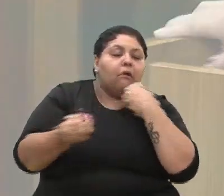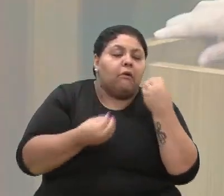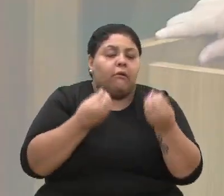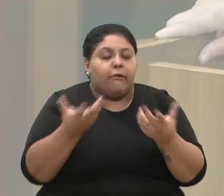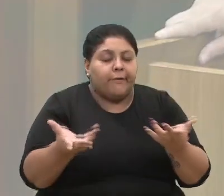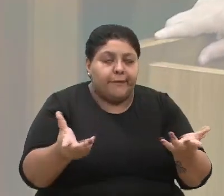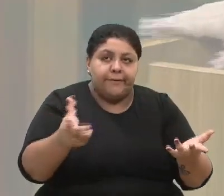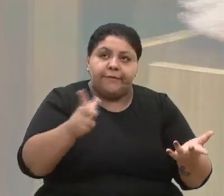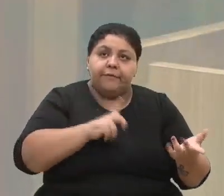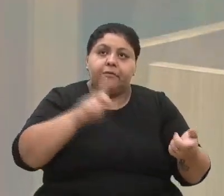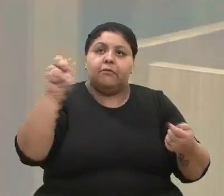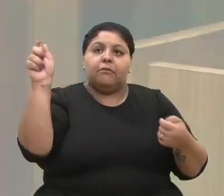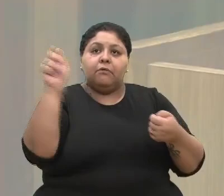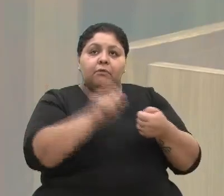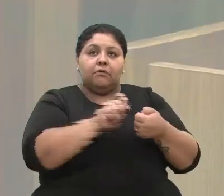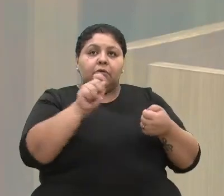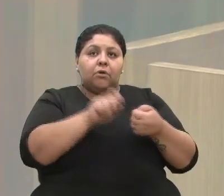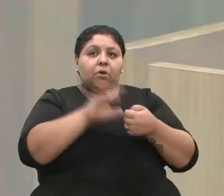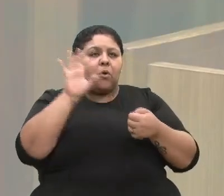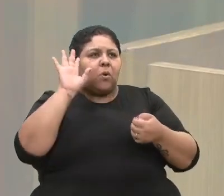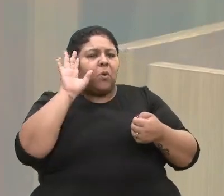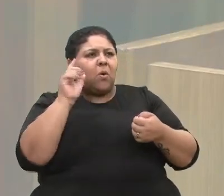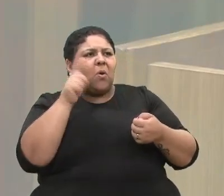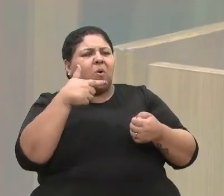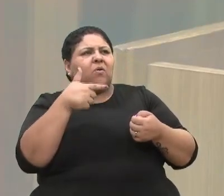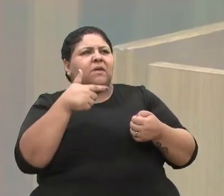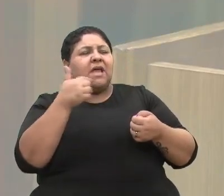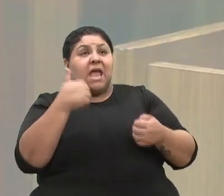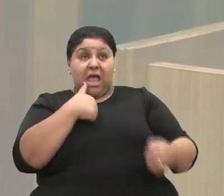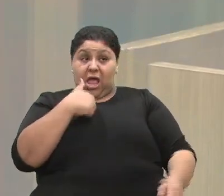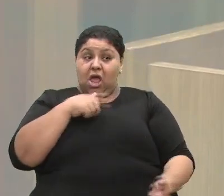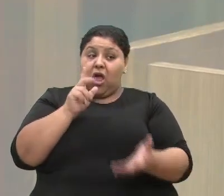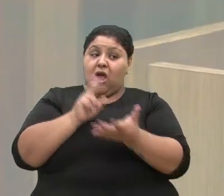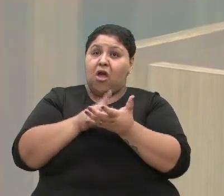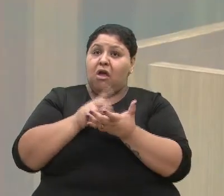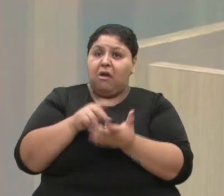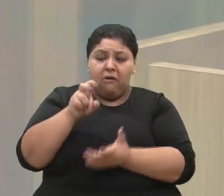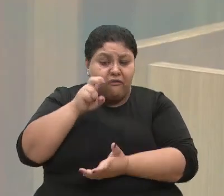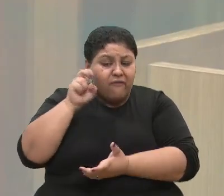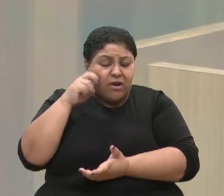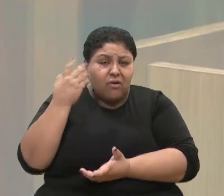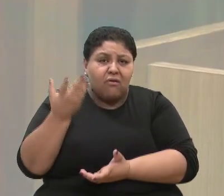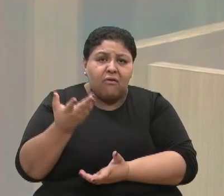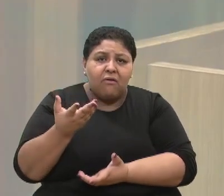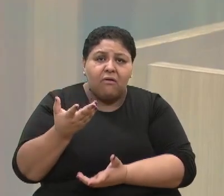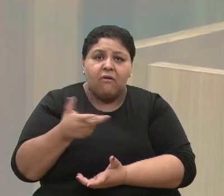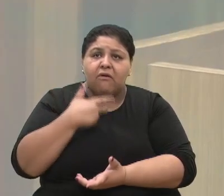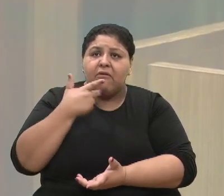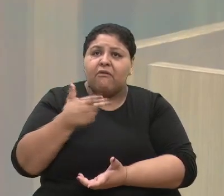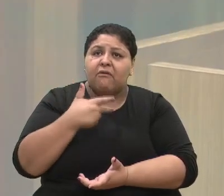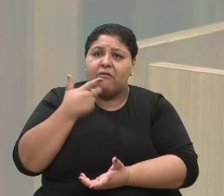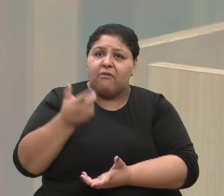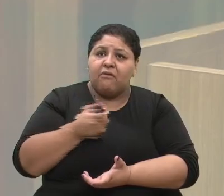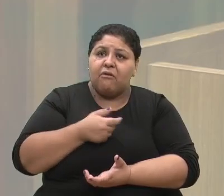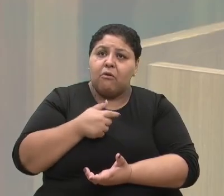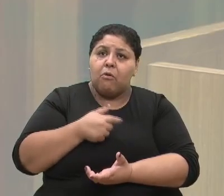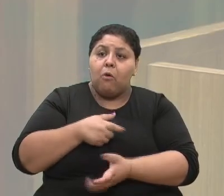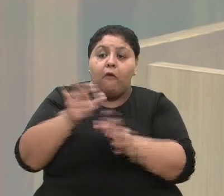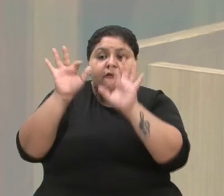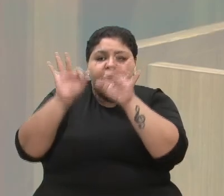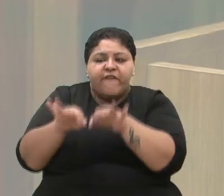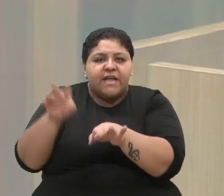tivesse feito, conseguido. Eu, sinceramente, fico com vergonha. Eu vim aqui hoje colocar um ponto final nessa